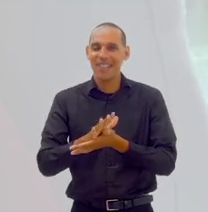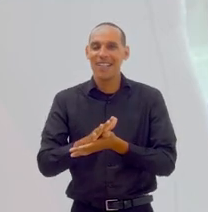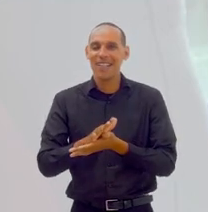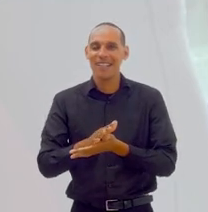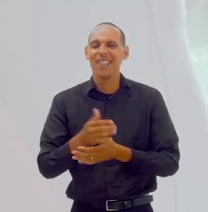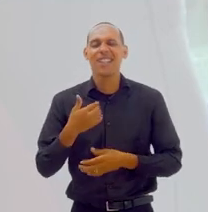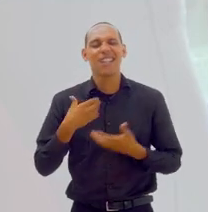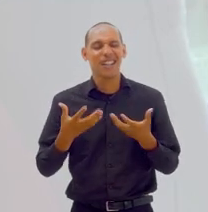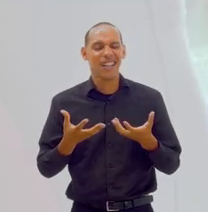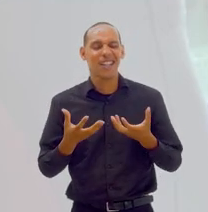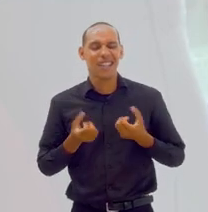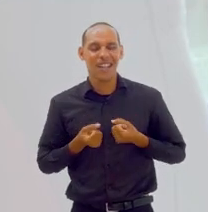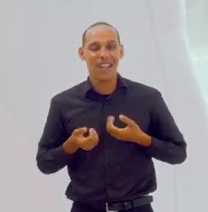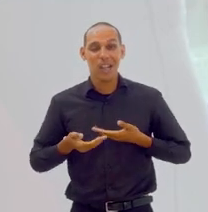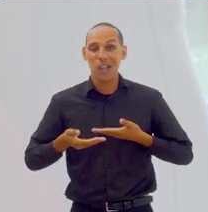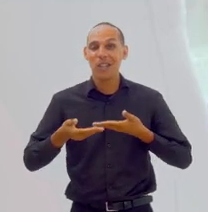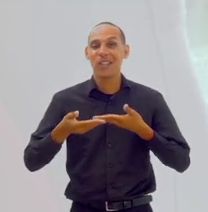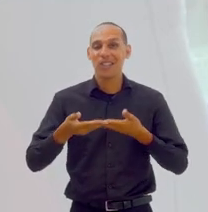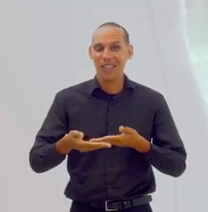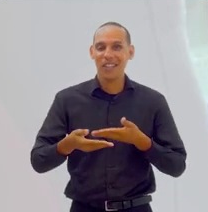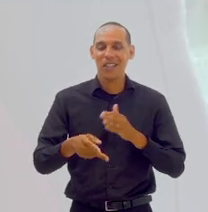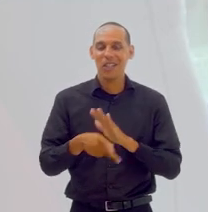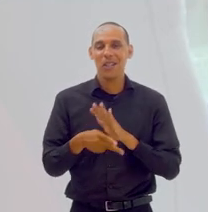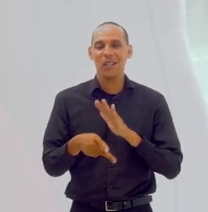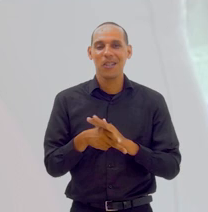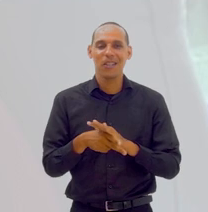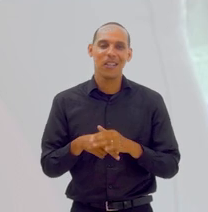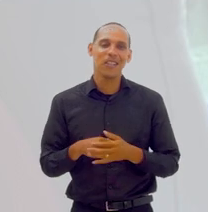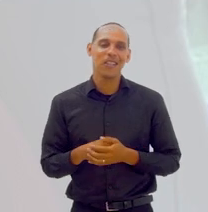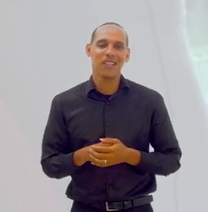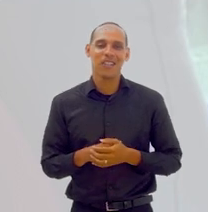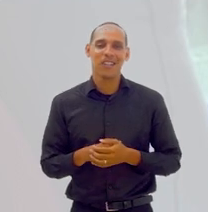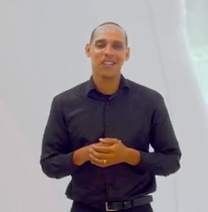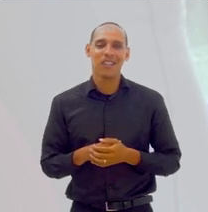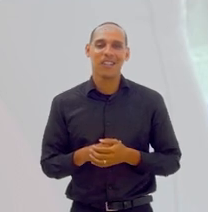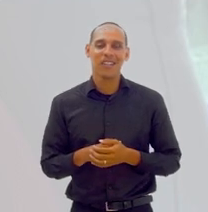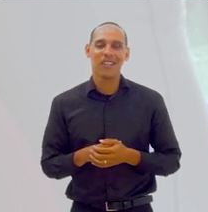humildade o convite que me foi feito